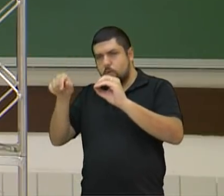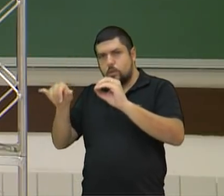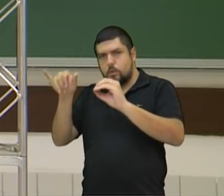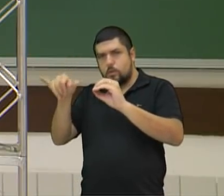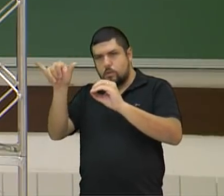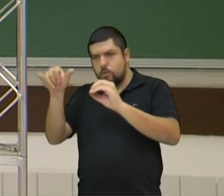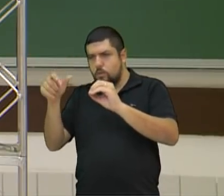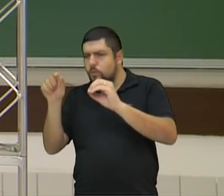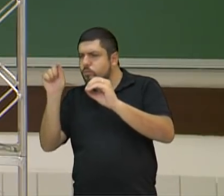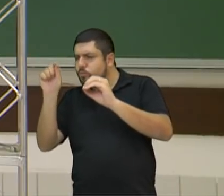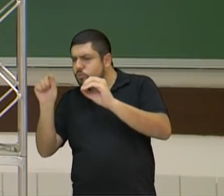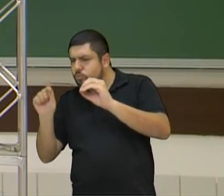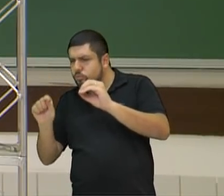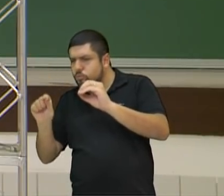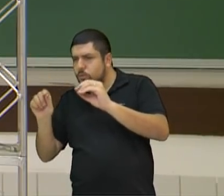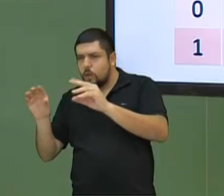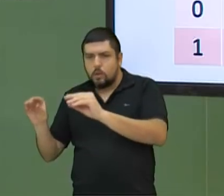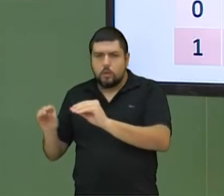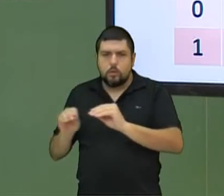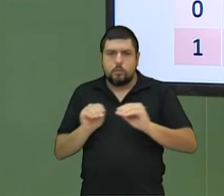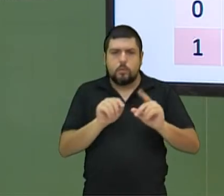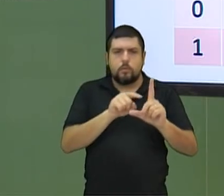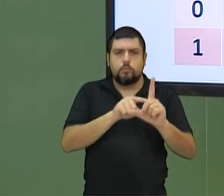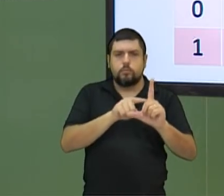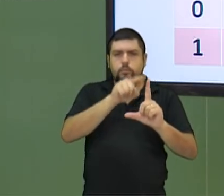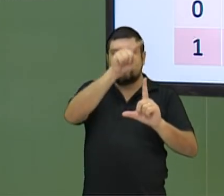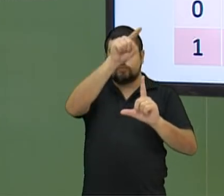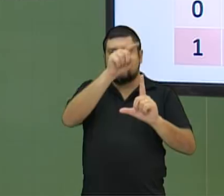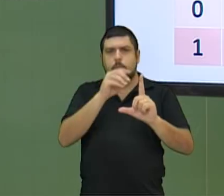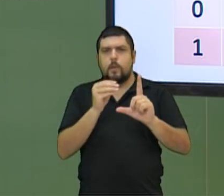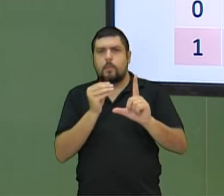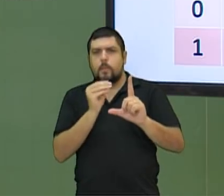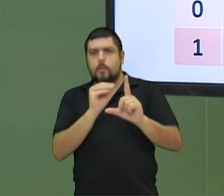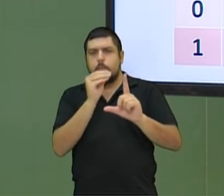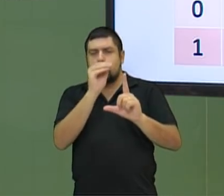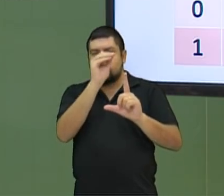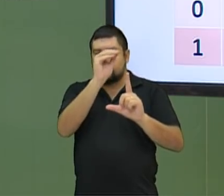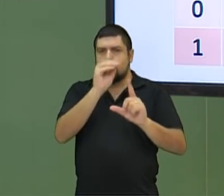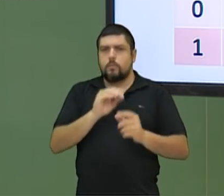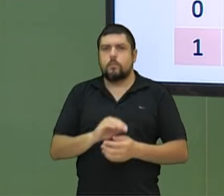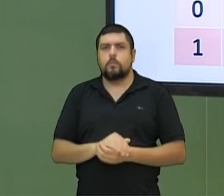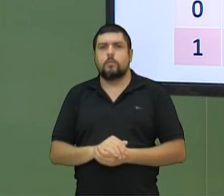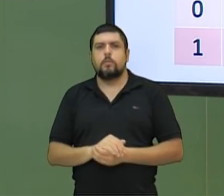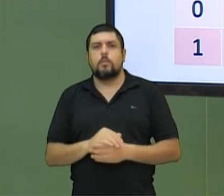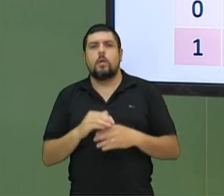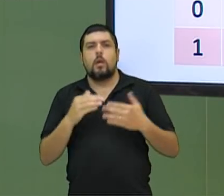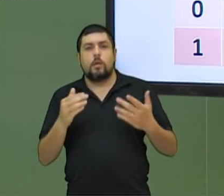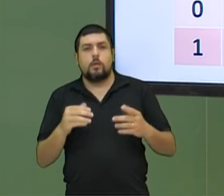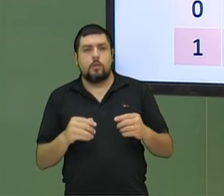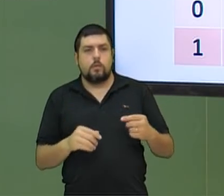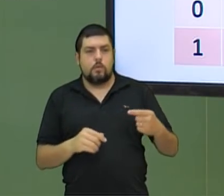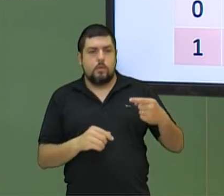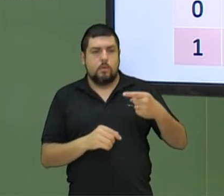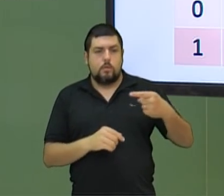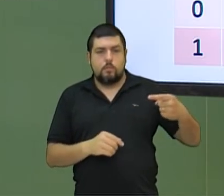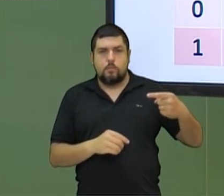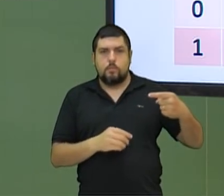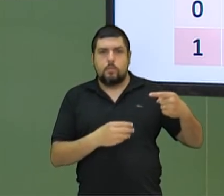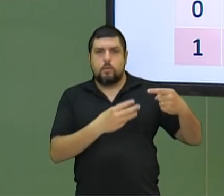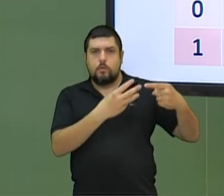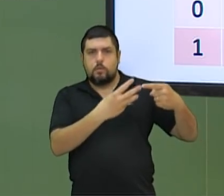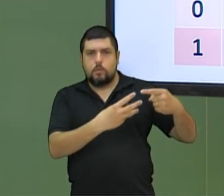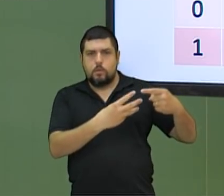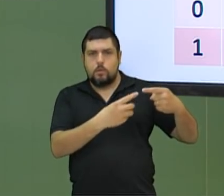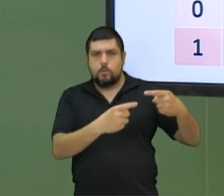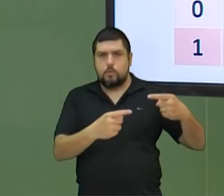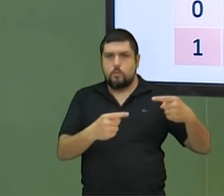2, tá? Tem, então, 5 pontos. O primeiro ponto, menos 3 e 2. Então, eu faço aquela reta perpendicular do menos 3,